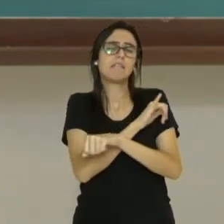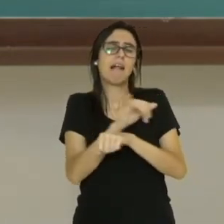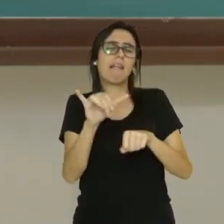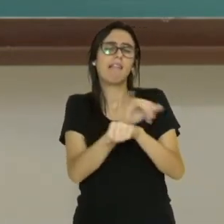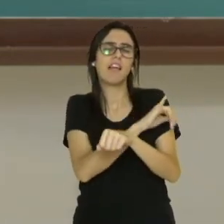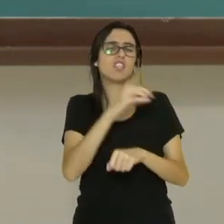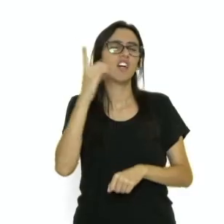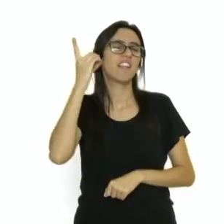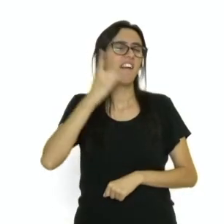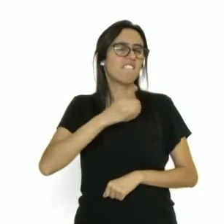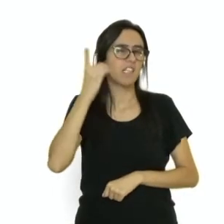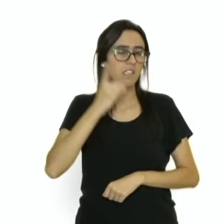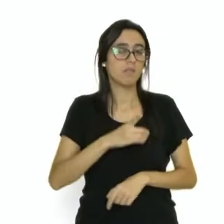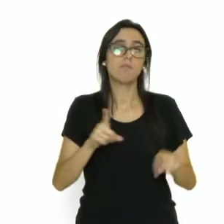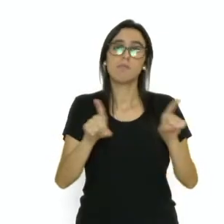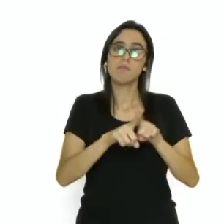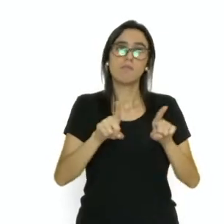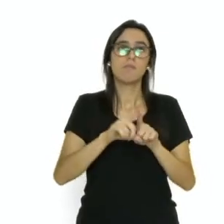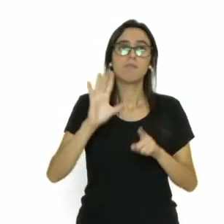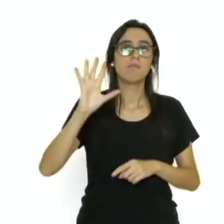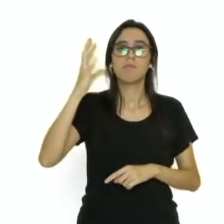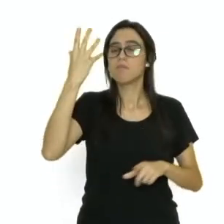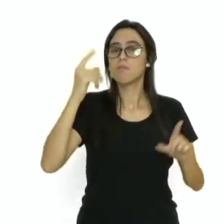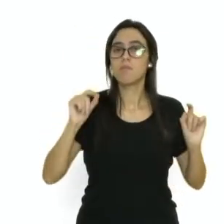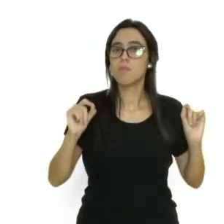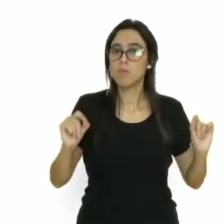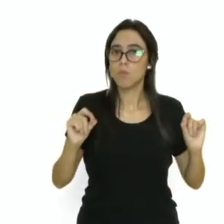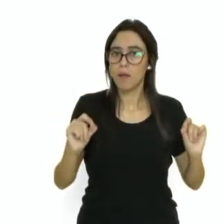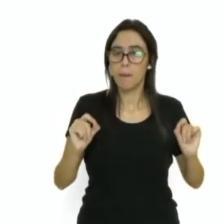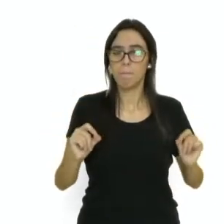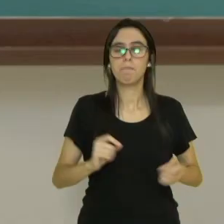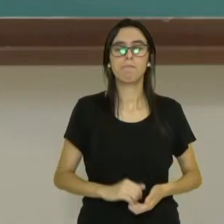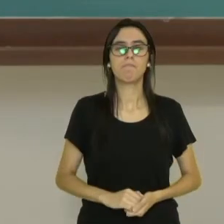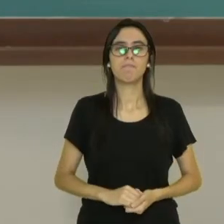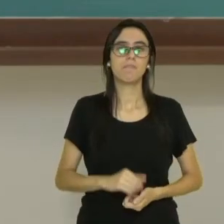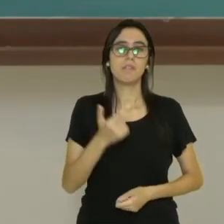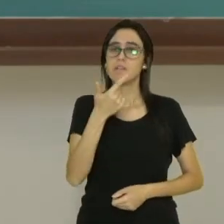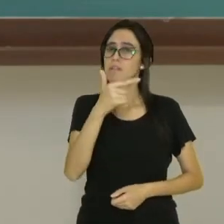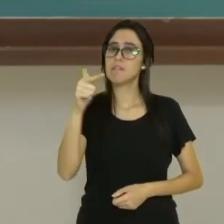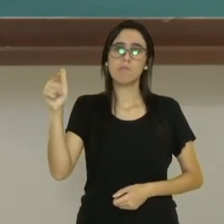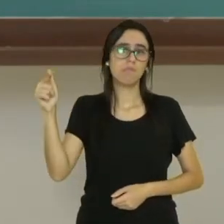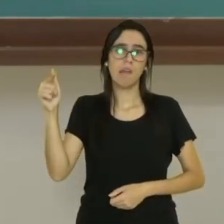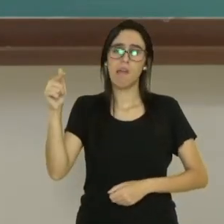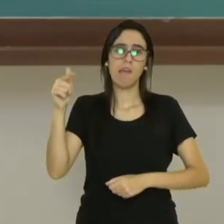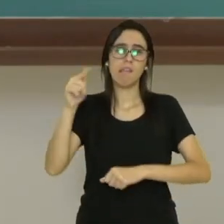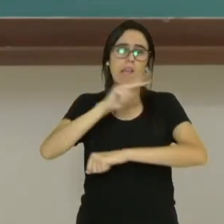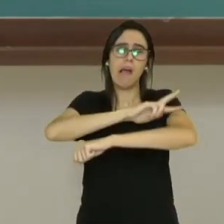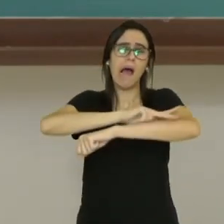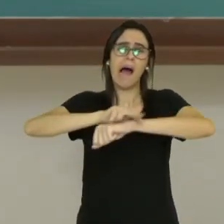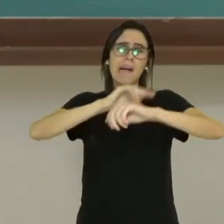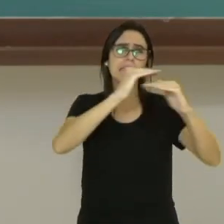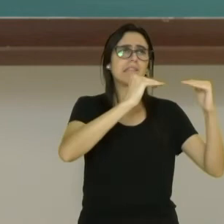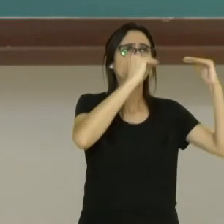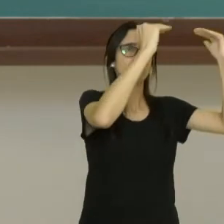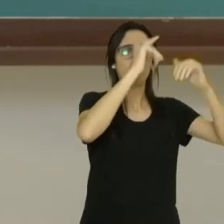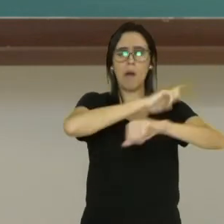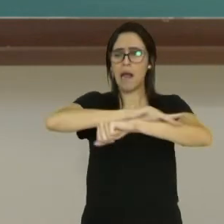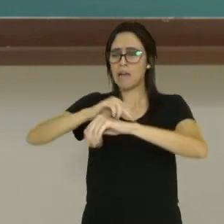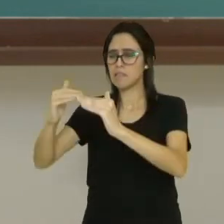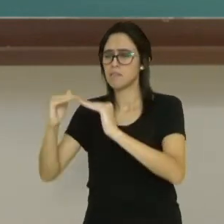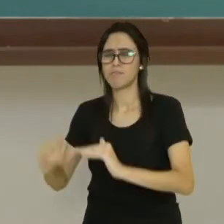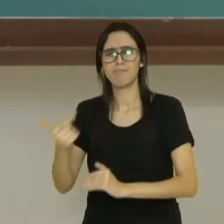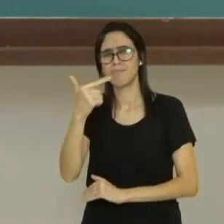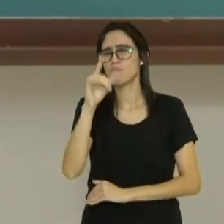Como consequências, nós vamos ver que a gente não tem uma raça superior ou inferior, apenas uma